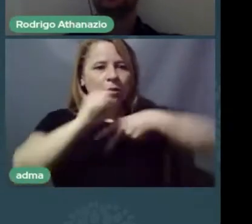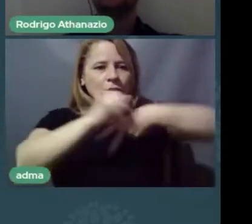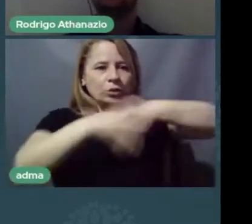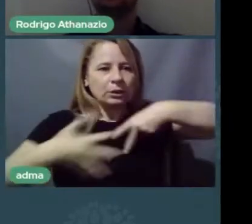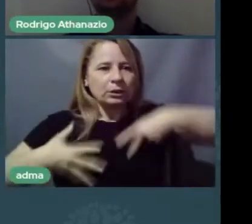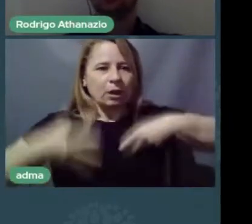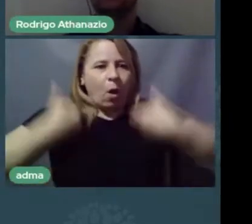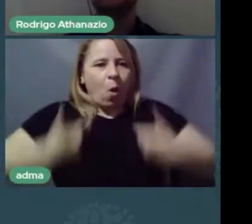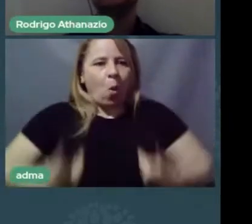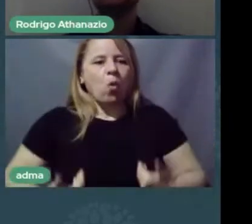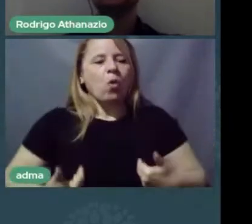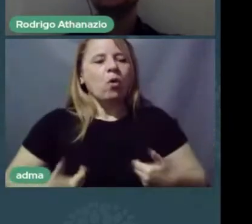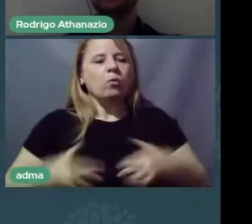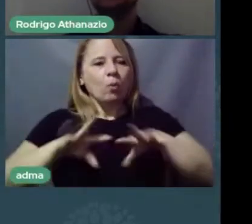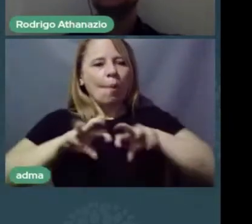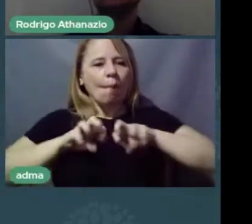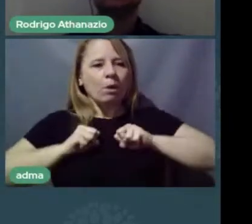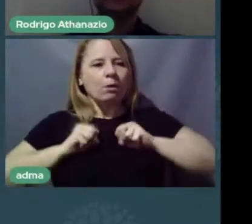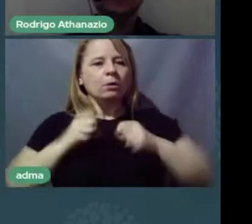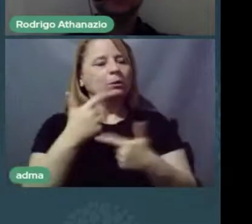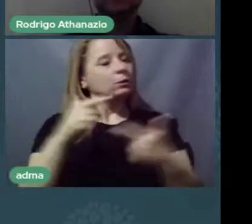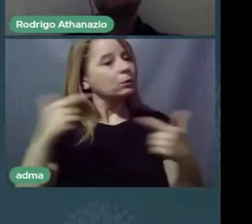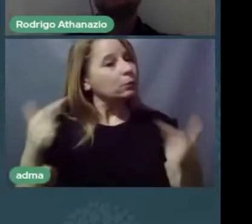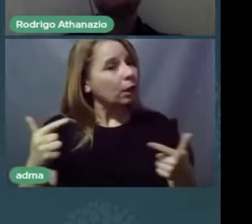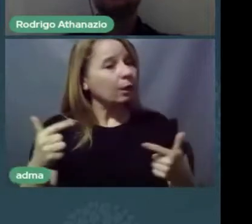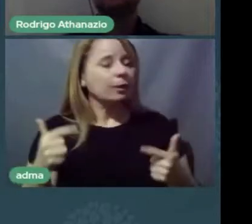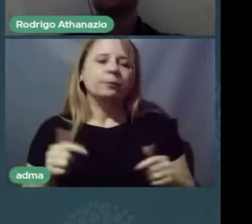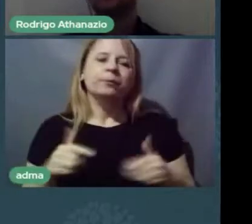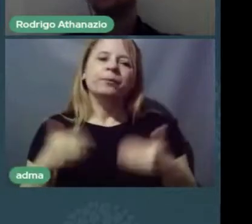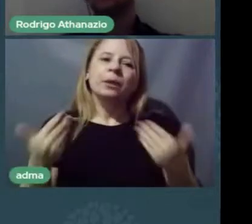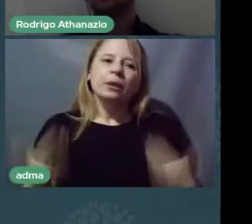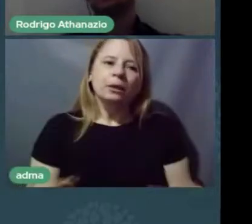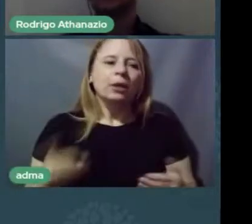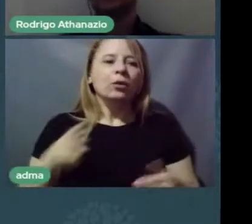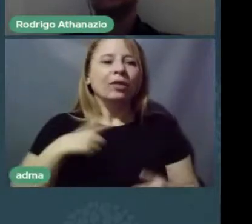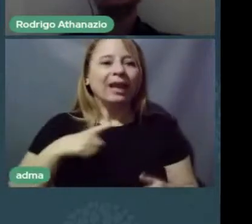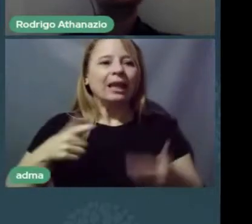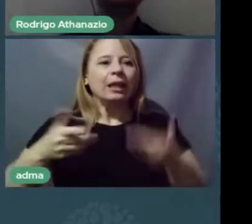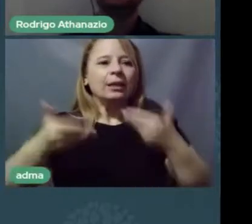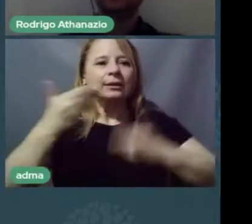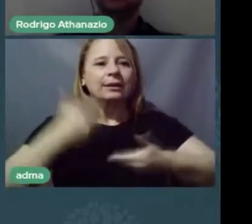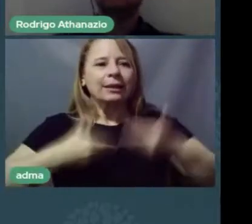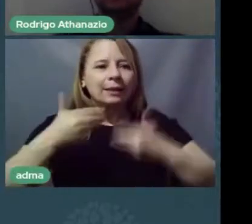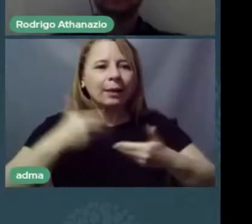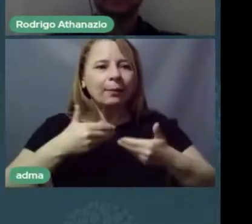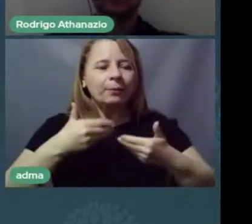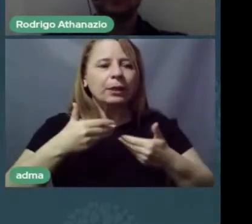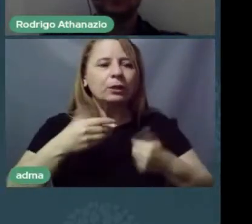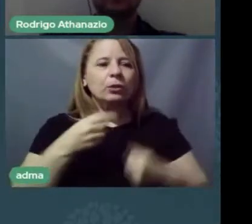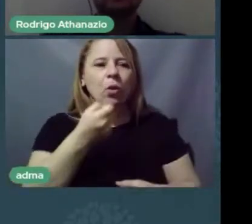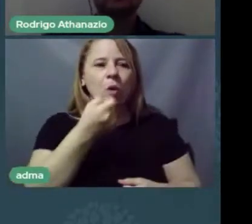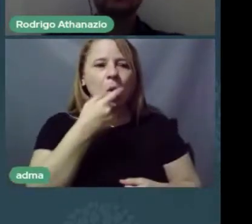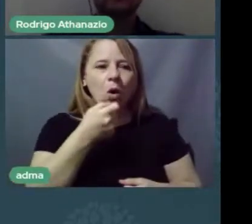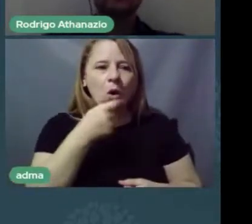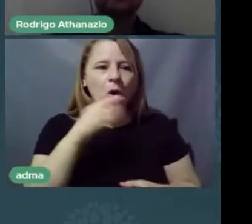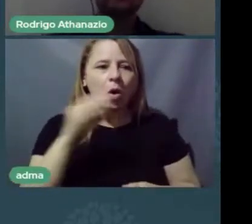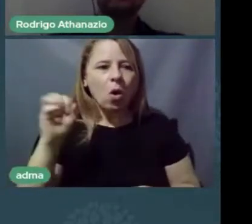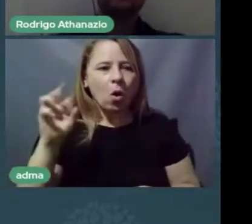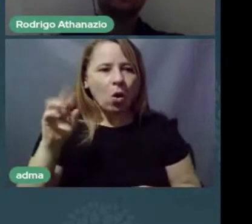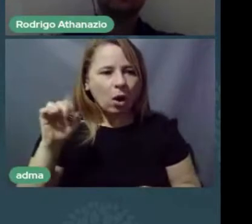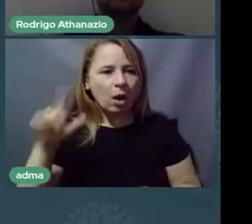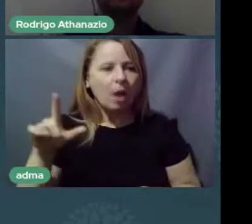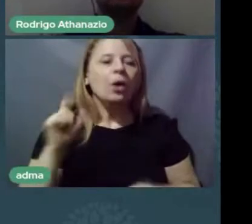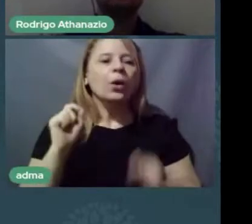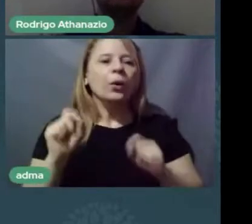que a gente fala dos corticoides, sim, eles existem para o tratamento oral a longo prazo. Isso não é verdade quando a gente está se